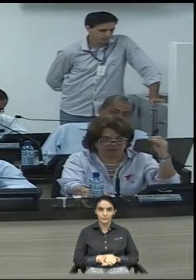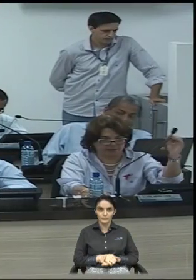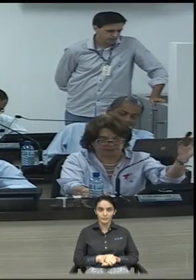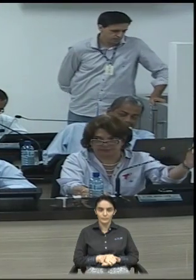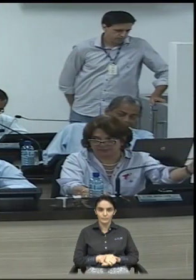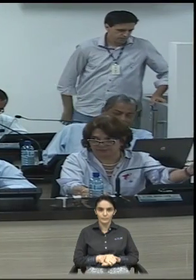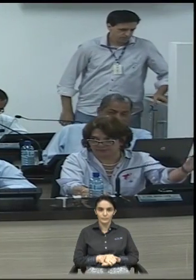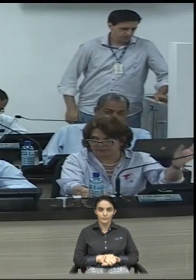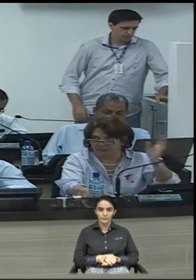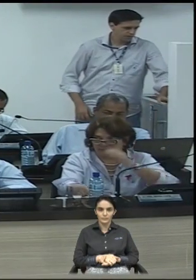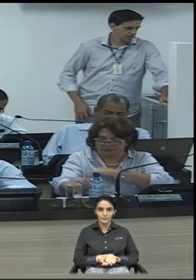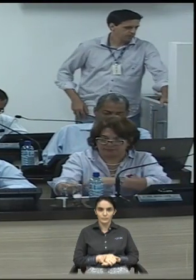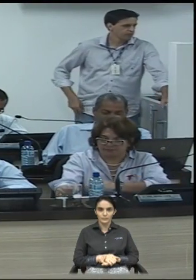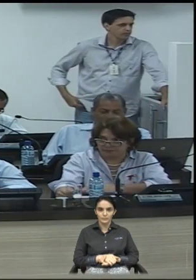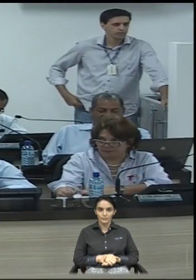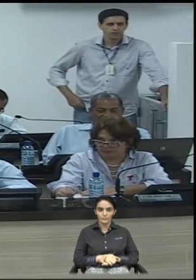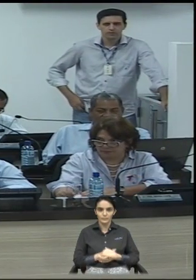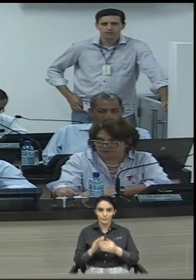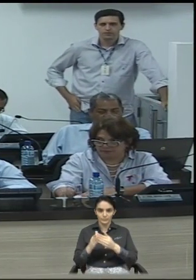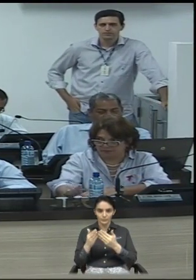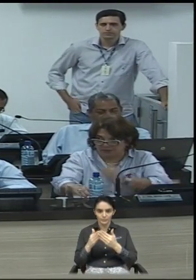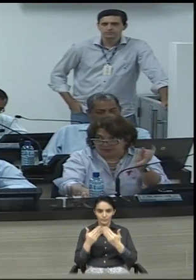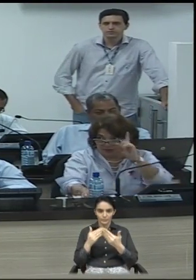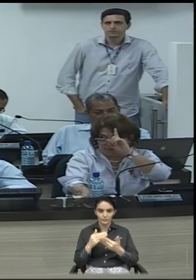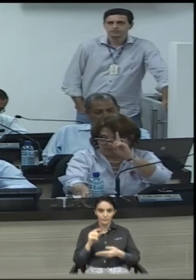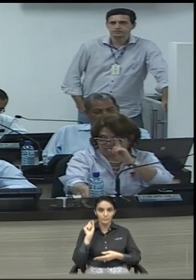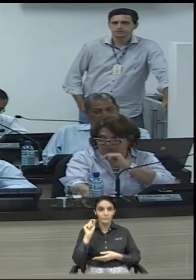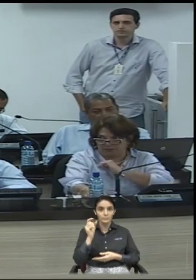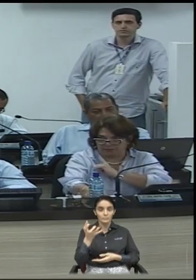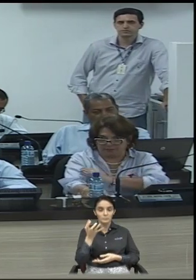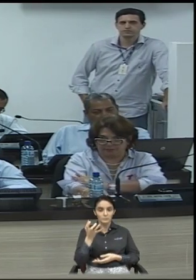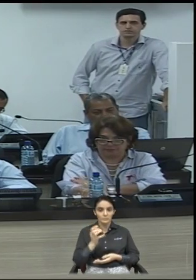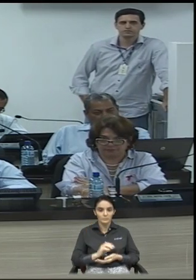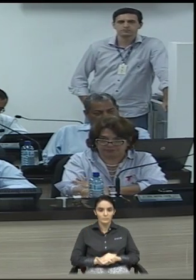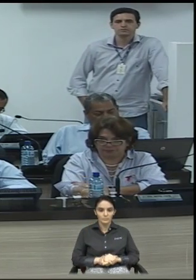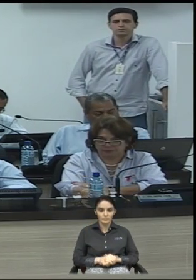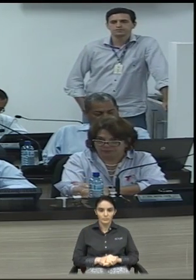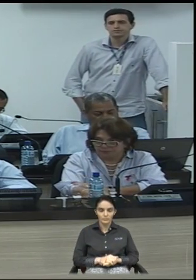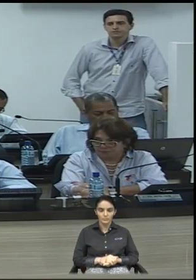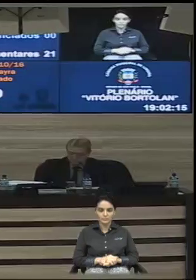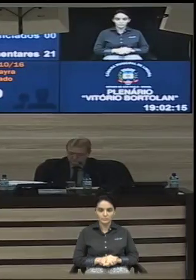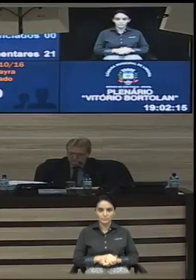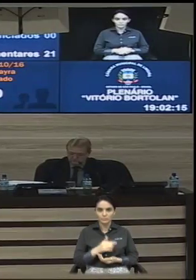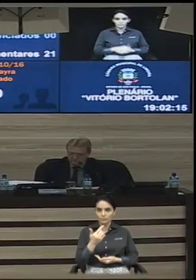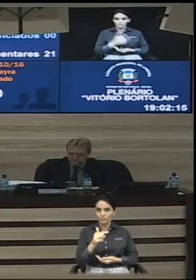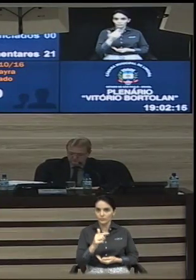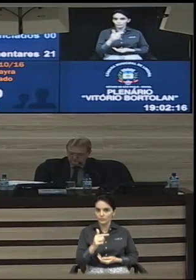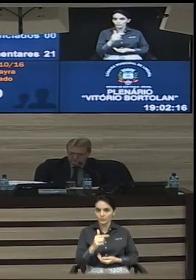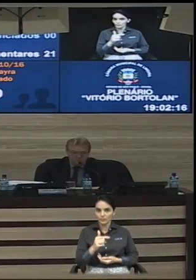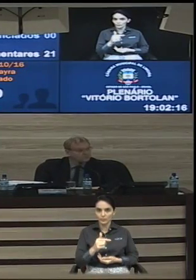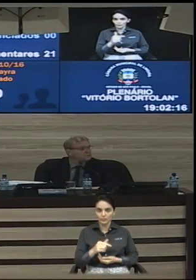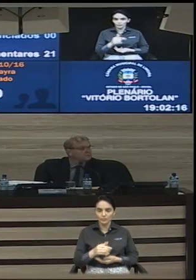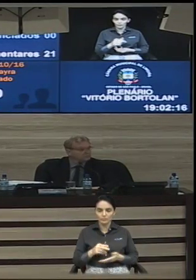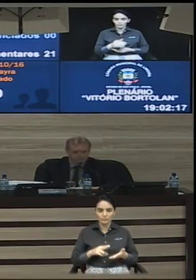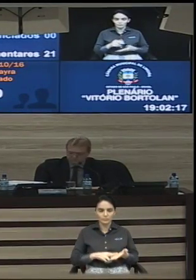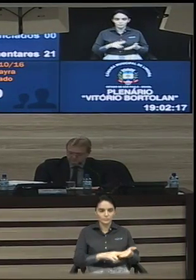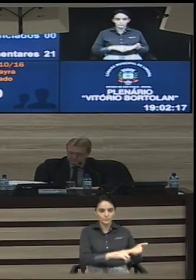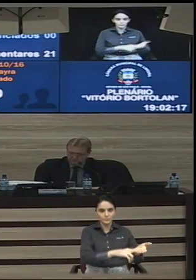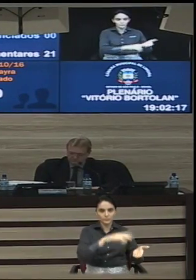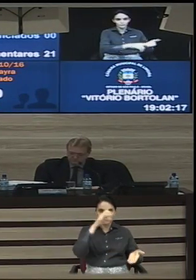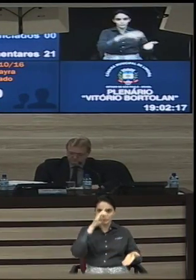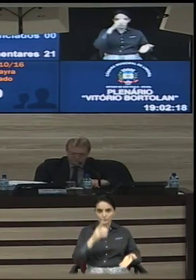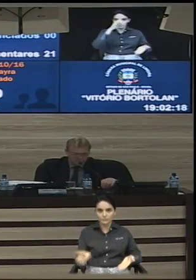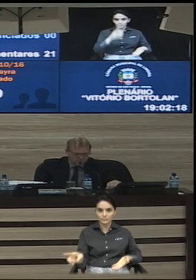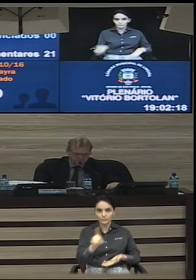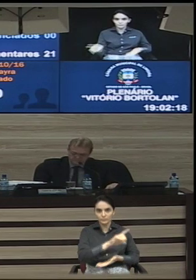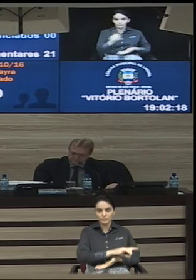presidente. Por favor, quem se inscreve? Não havendo mais quem queira, encaminhe-se a ordem do